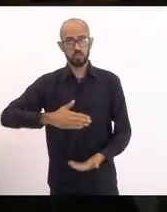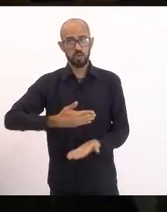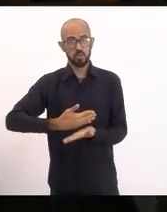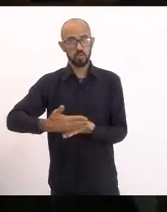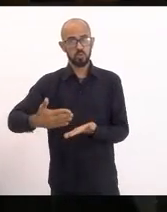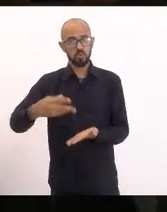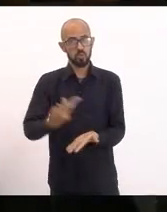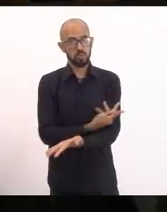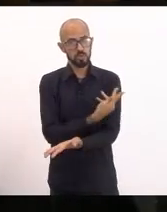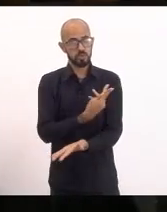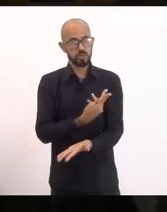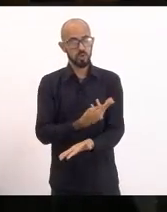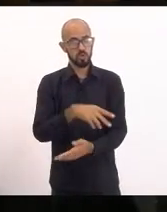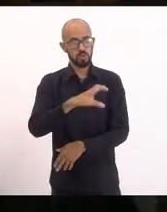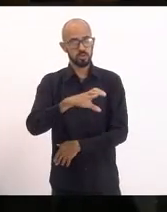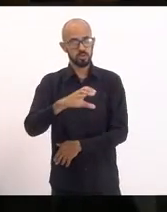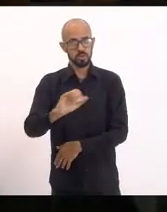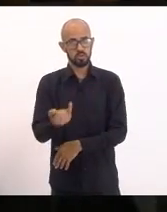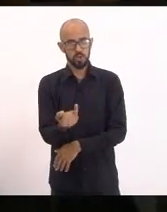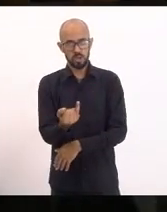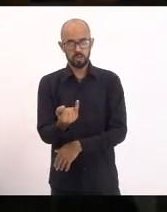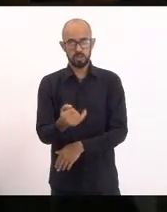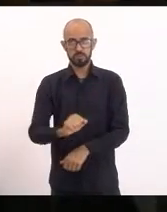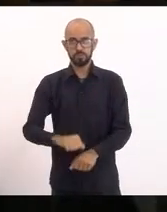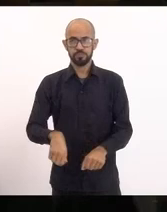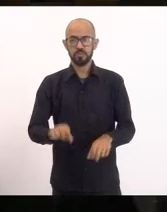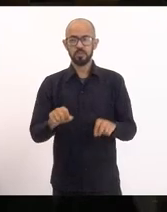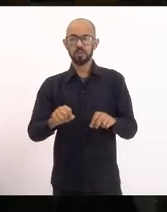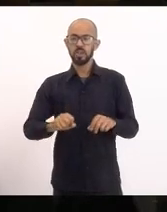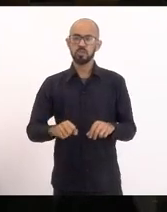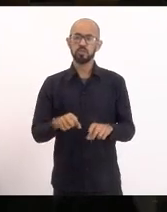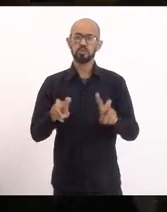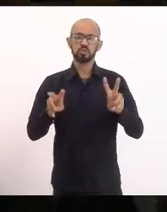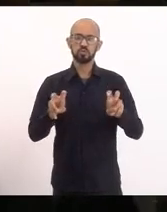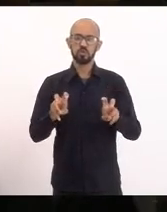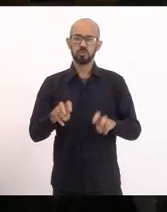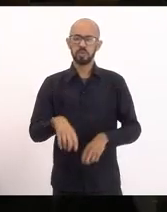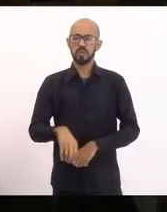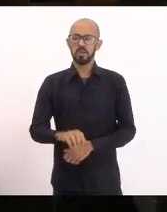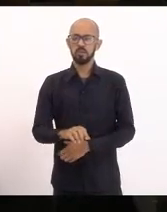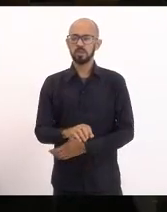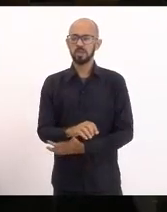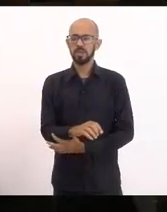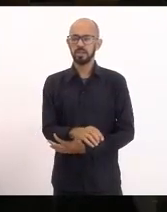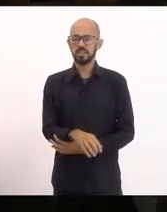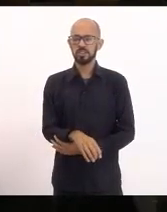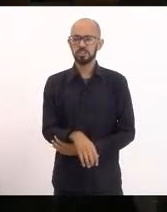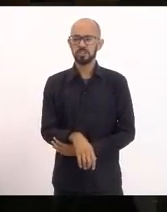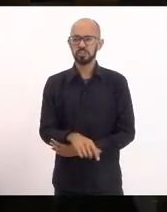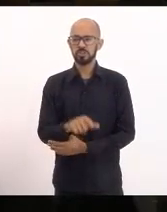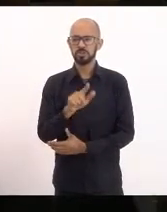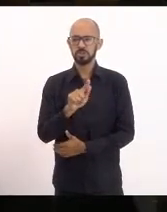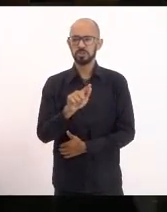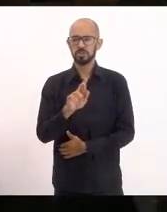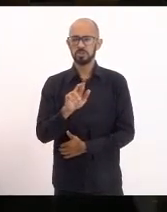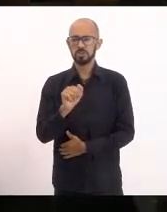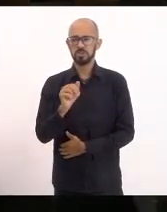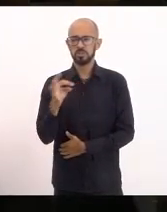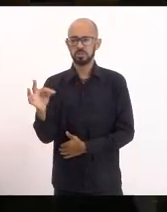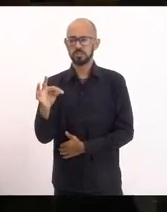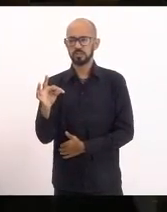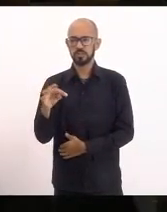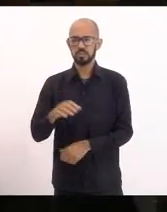CCJ. Quanto à Gretchen, senhor presidente, para não me alongar muito, deputada Lucinha